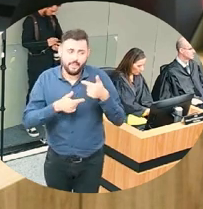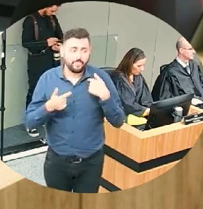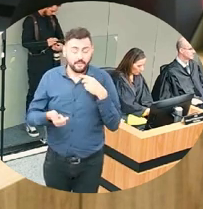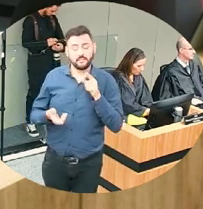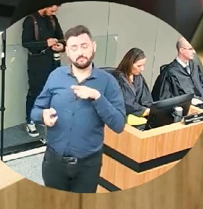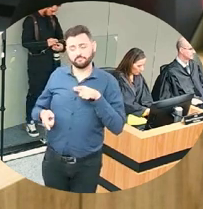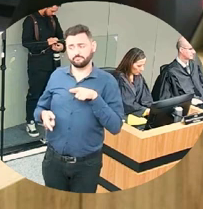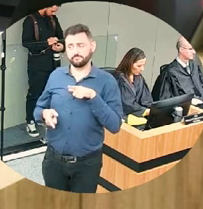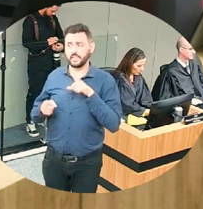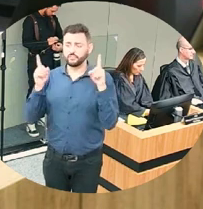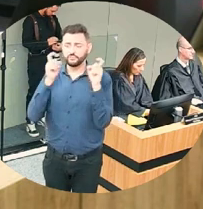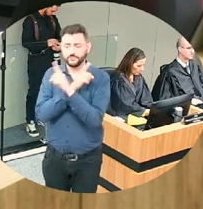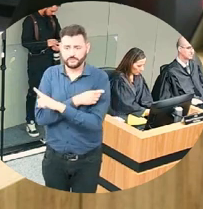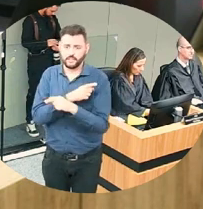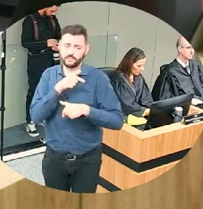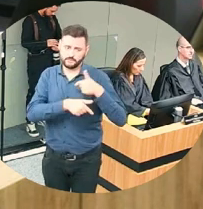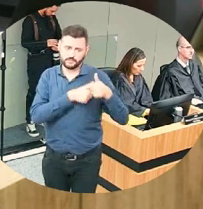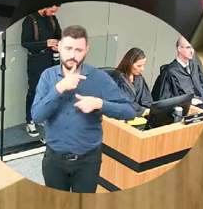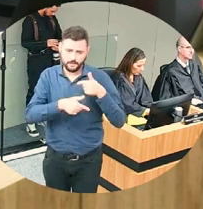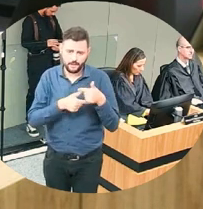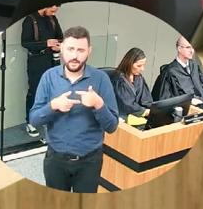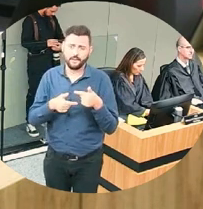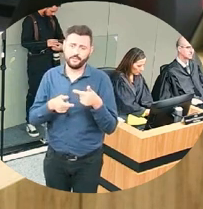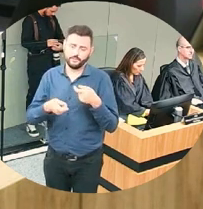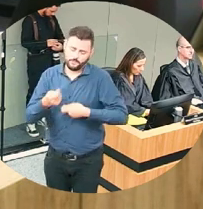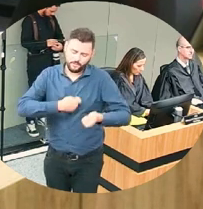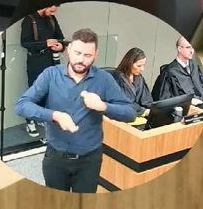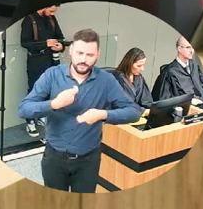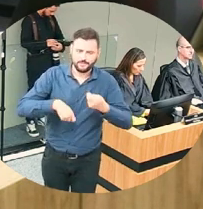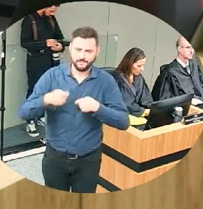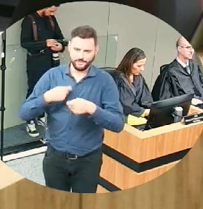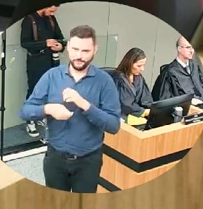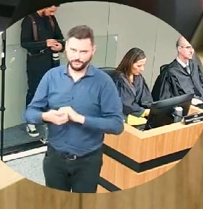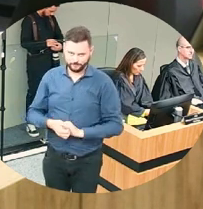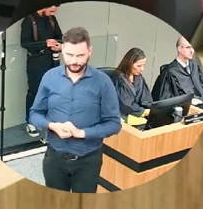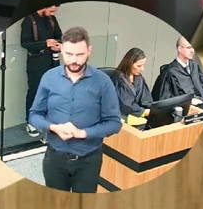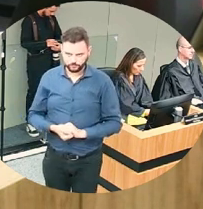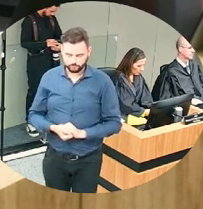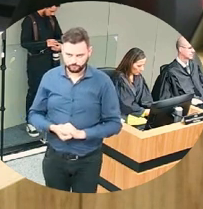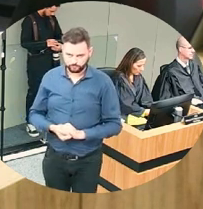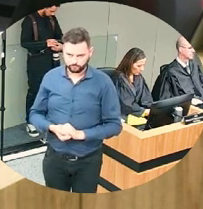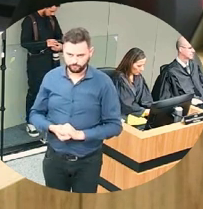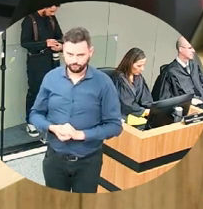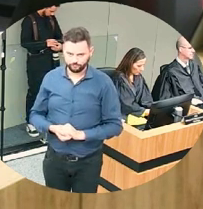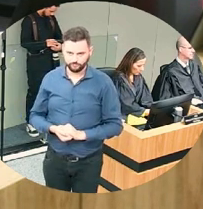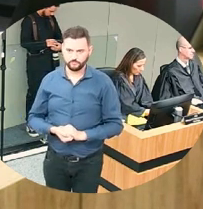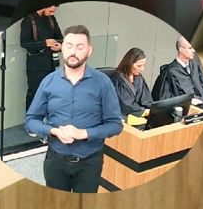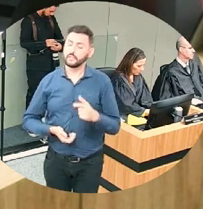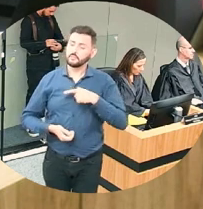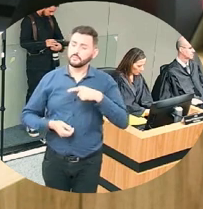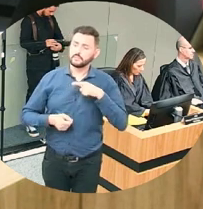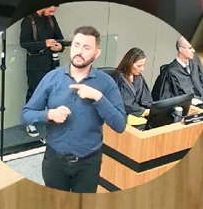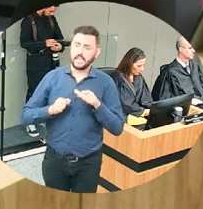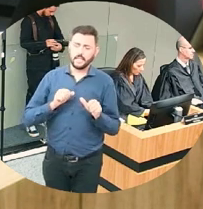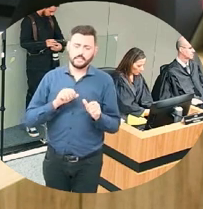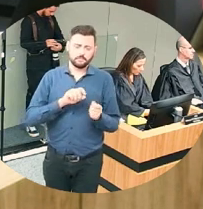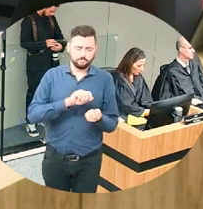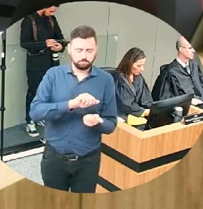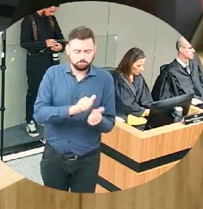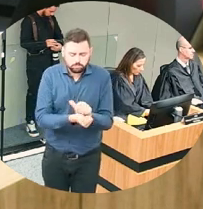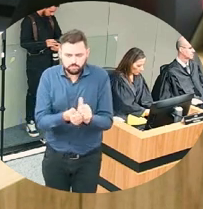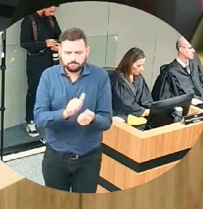impacta significativamente na atividade administrativa mais concretamente as recentes mudanças da